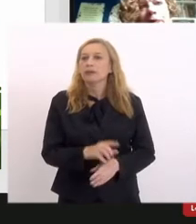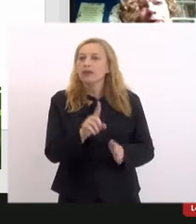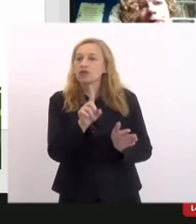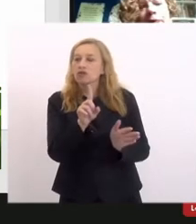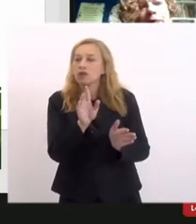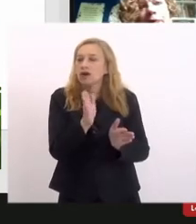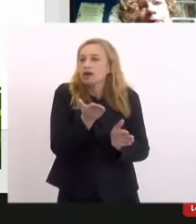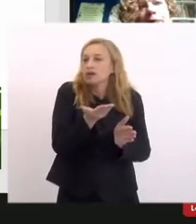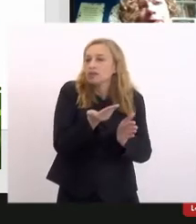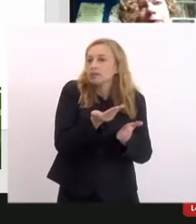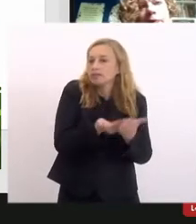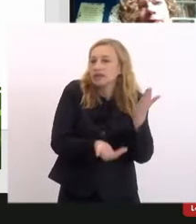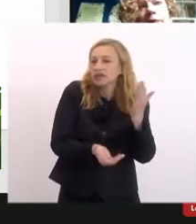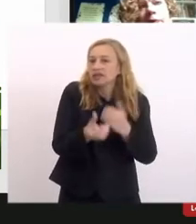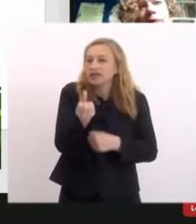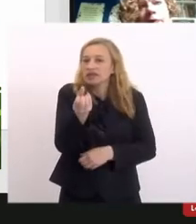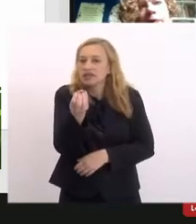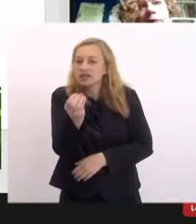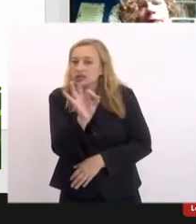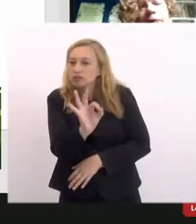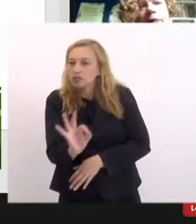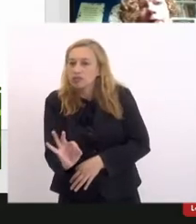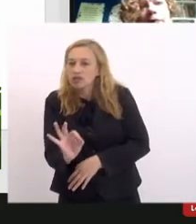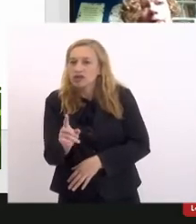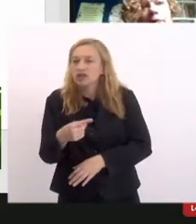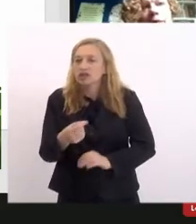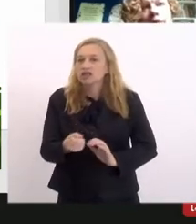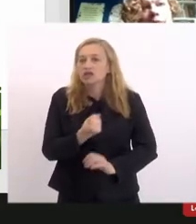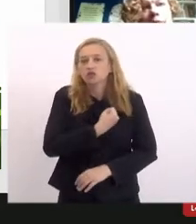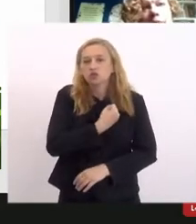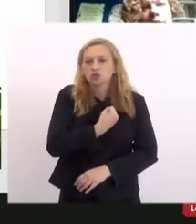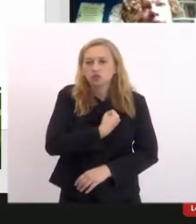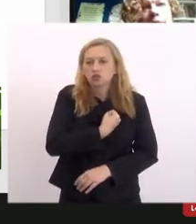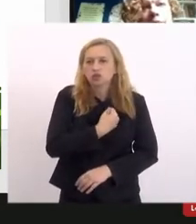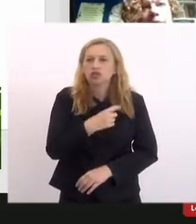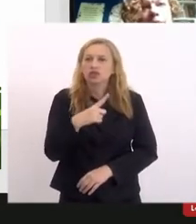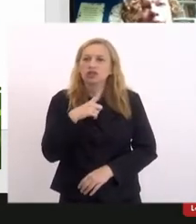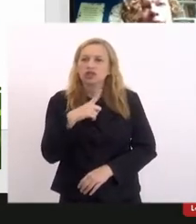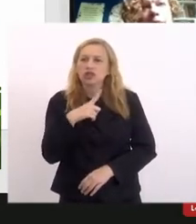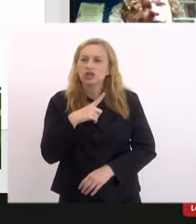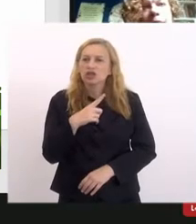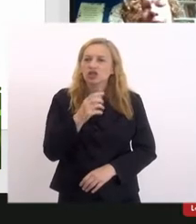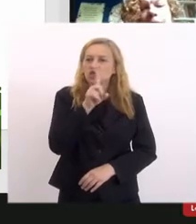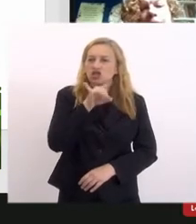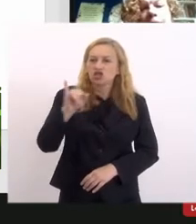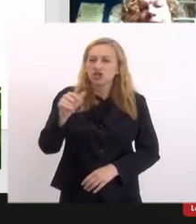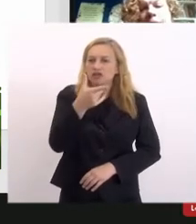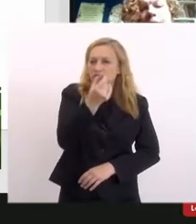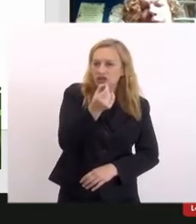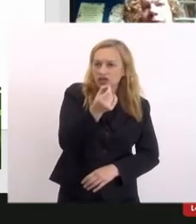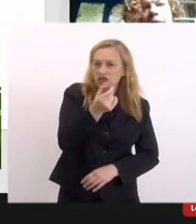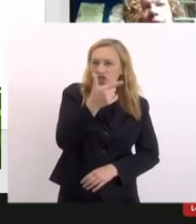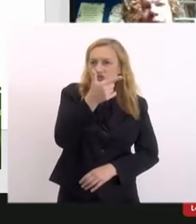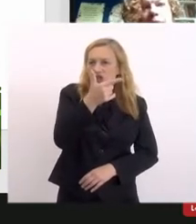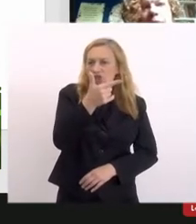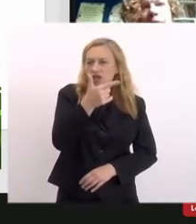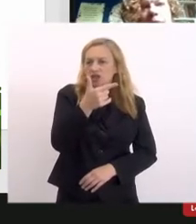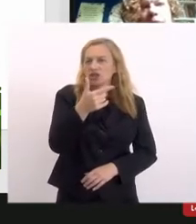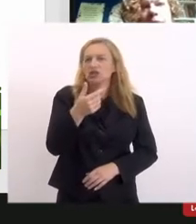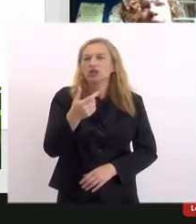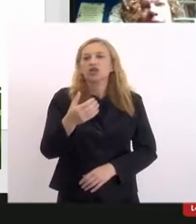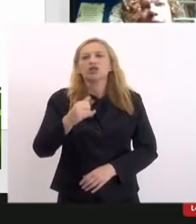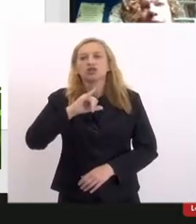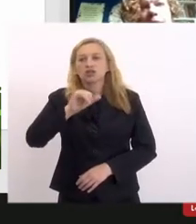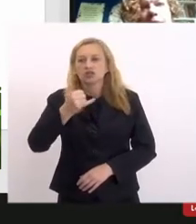60% na média móvel. Esses são os dados, né, que a gente tem no dia 20/1,